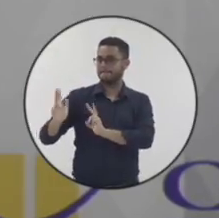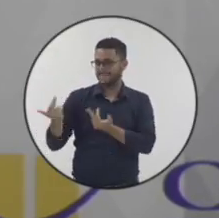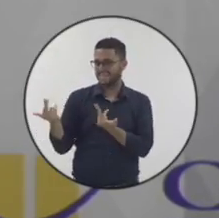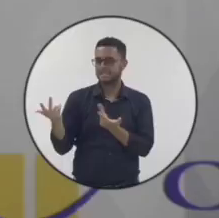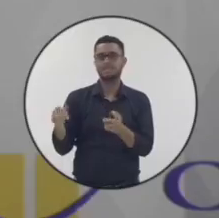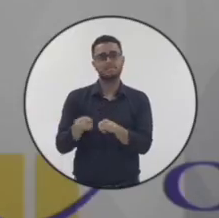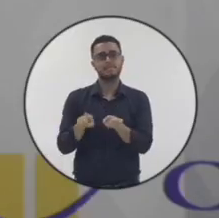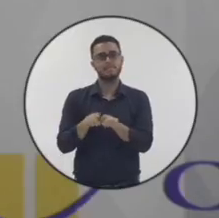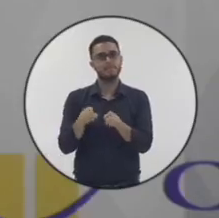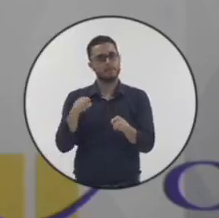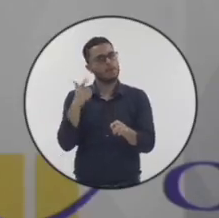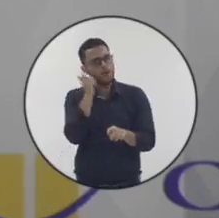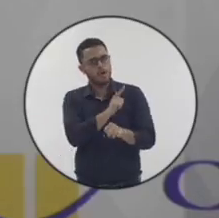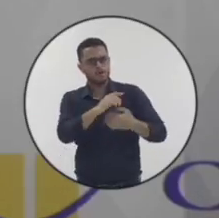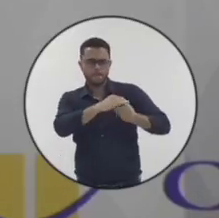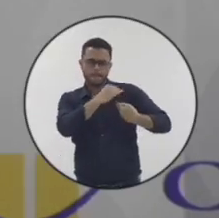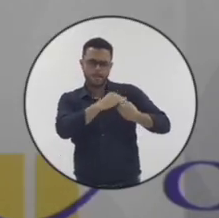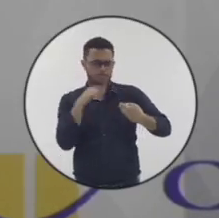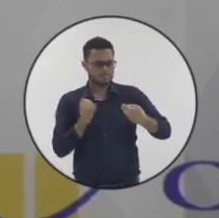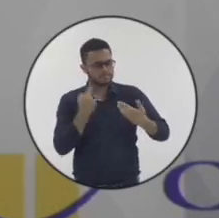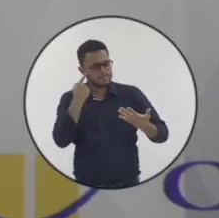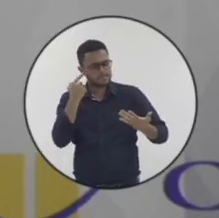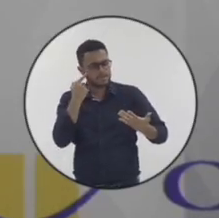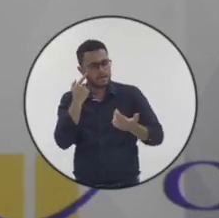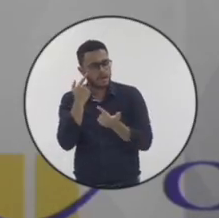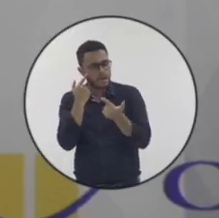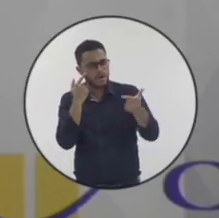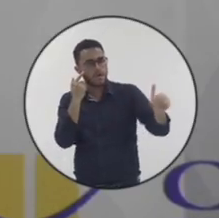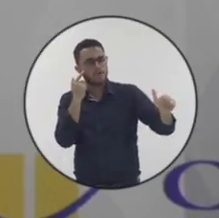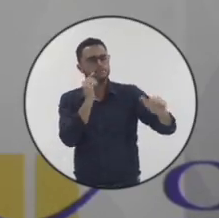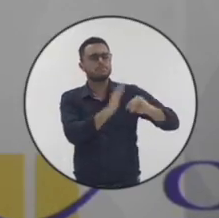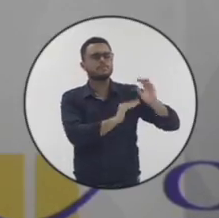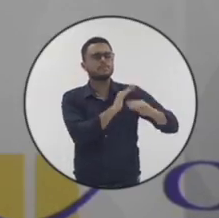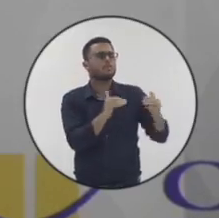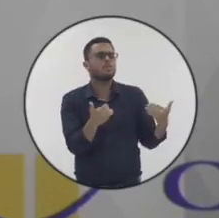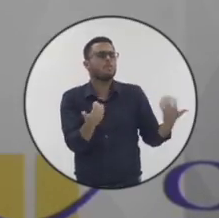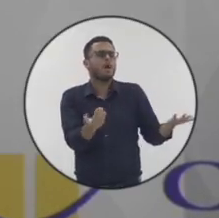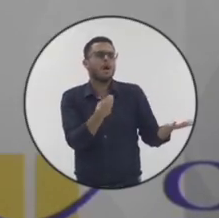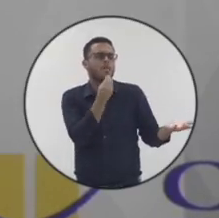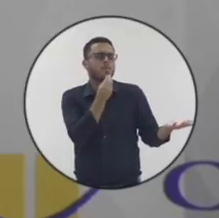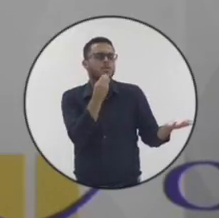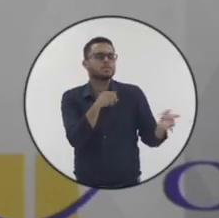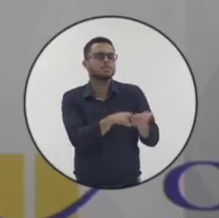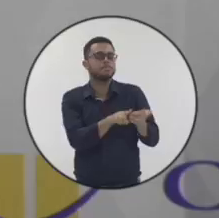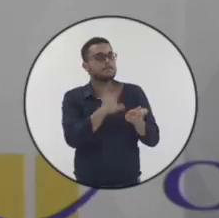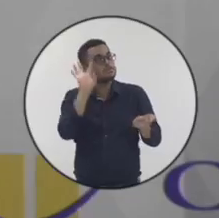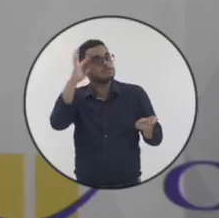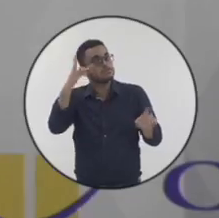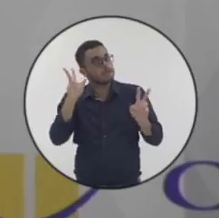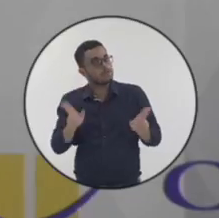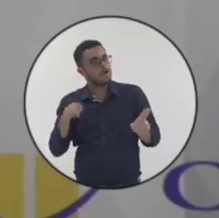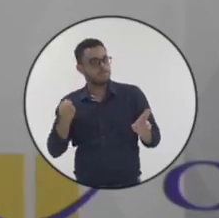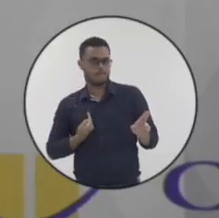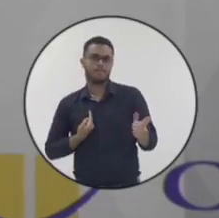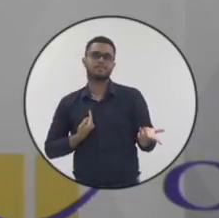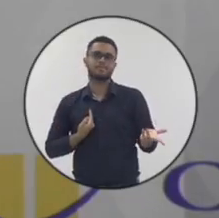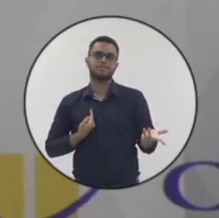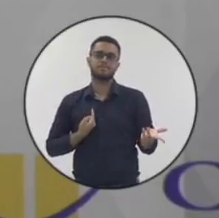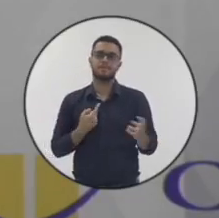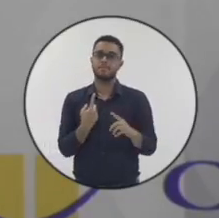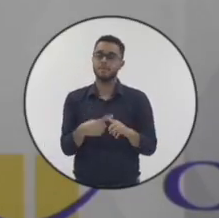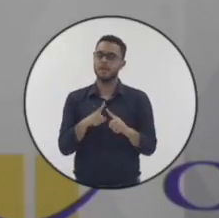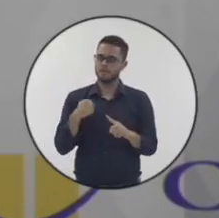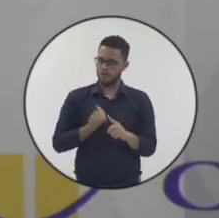nos orientar a pensar que outras profissões também possam ter resoluções como essas. Que o pioneirismo